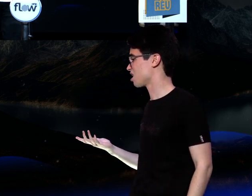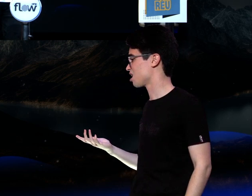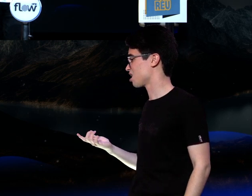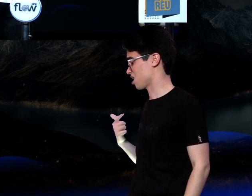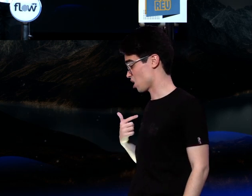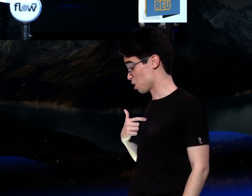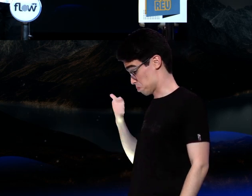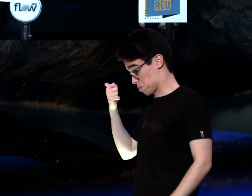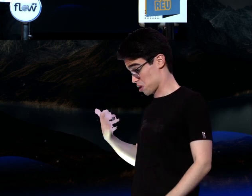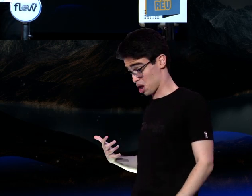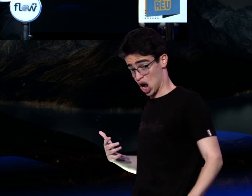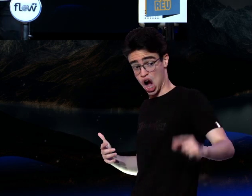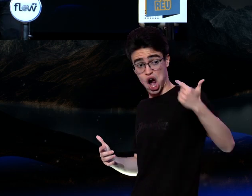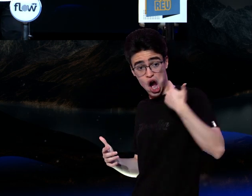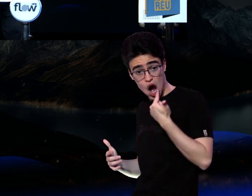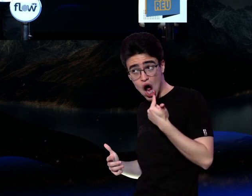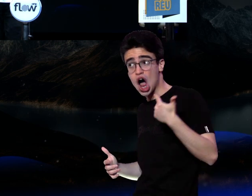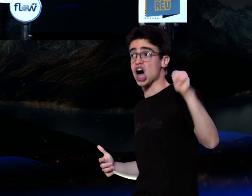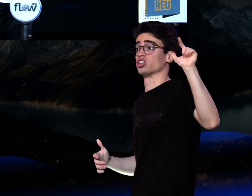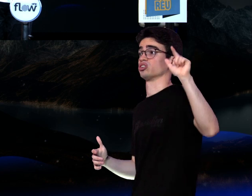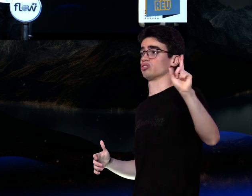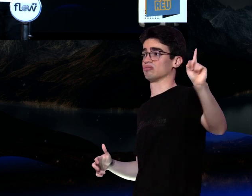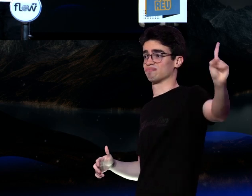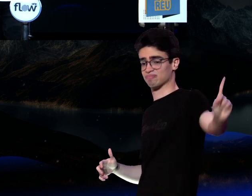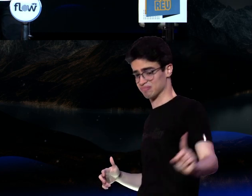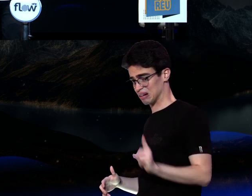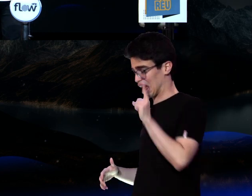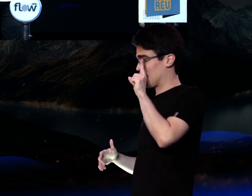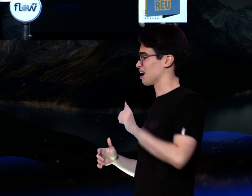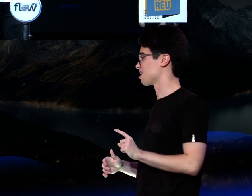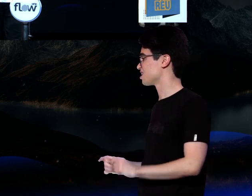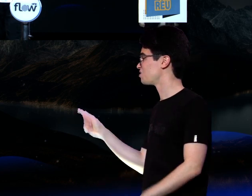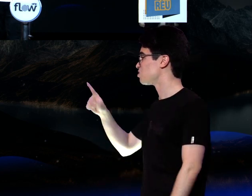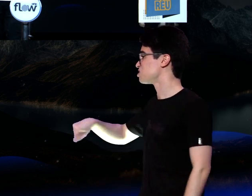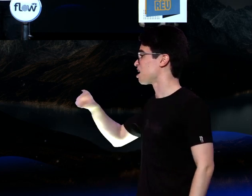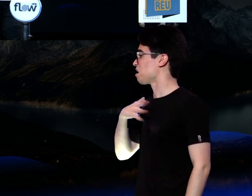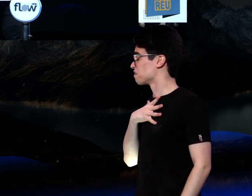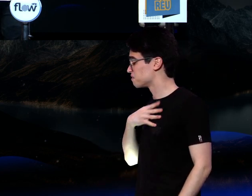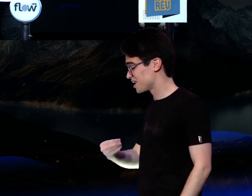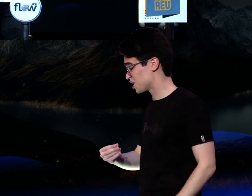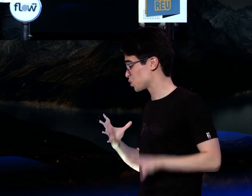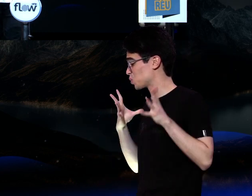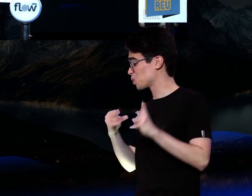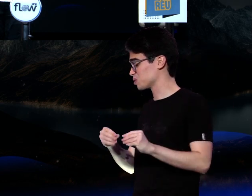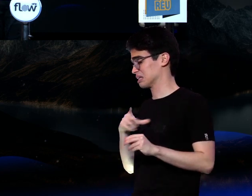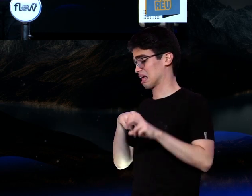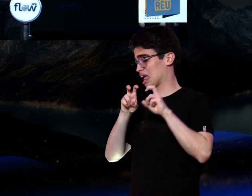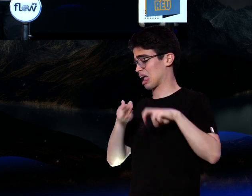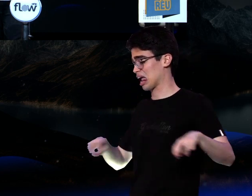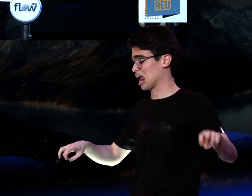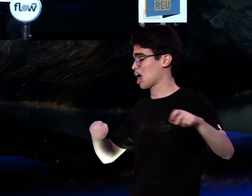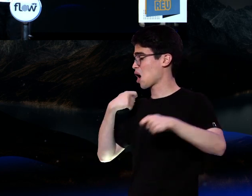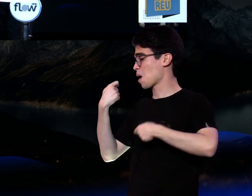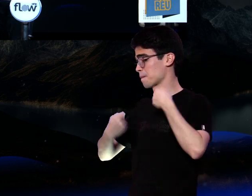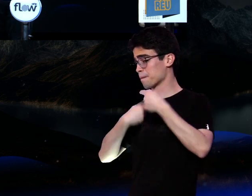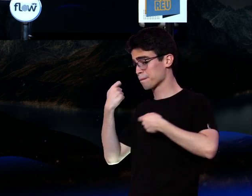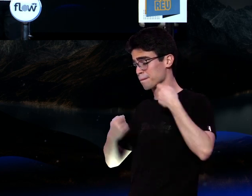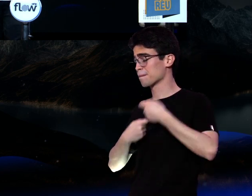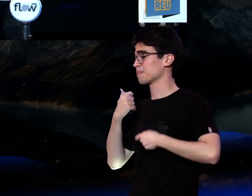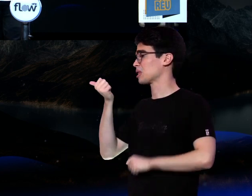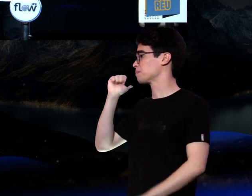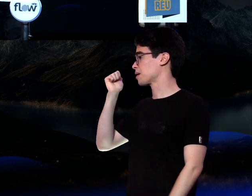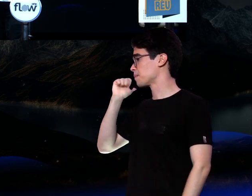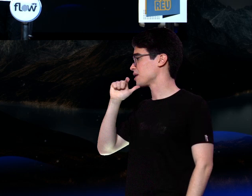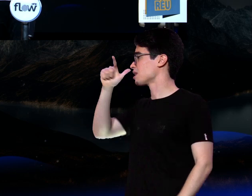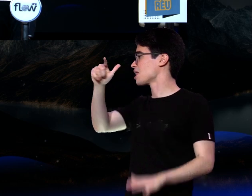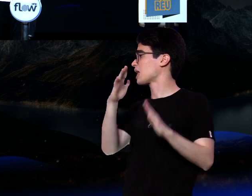ele ainda estava falando, chegou outro mensageiro e disse, os seus filhos e as suas filhas estavam em um banquete, comendo e bebendo vinho na casa